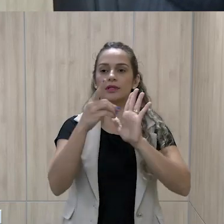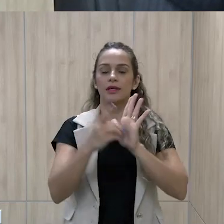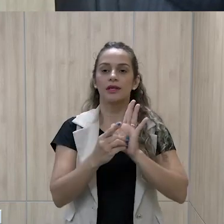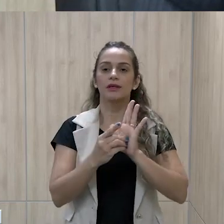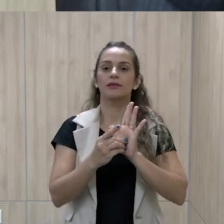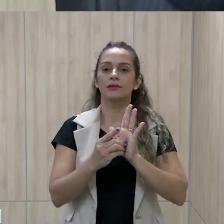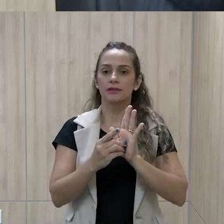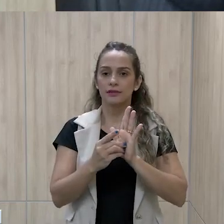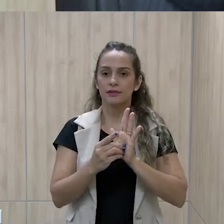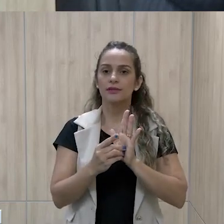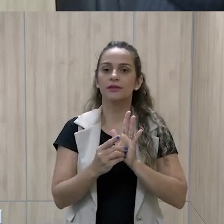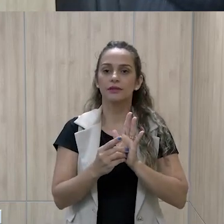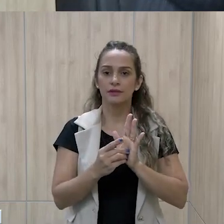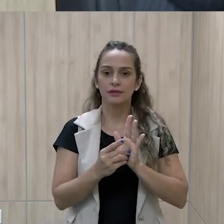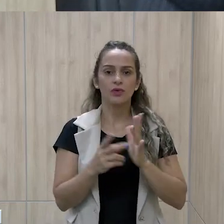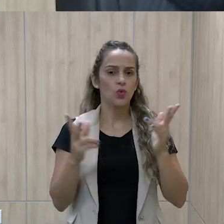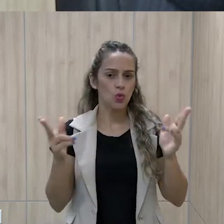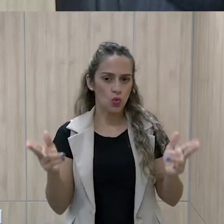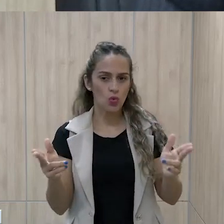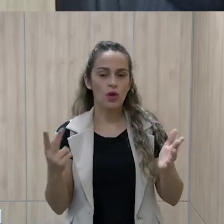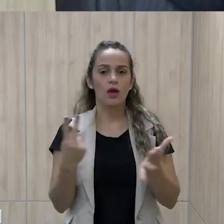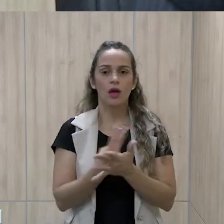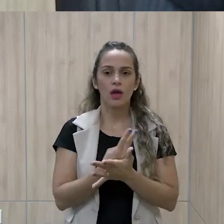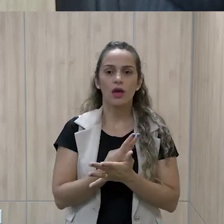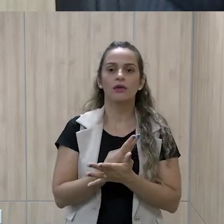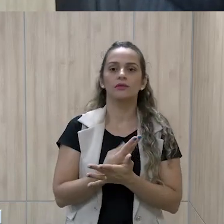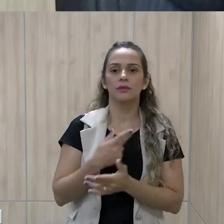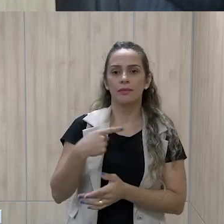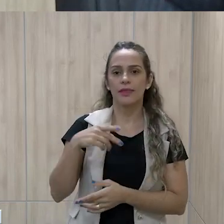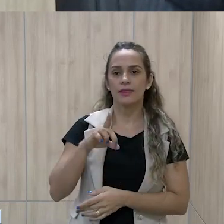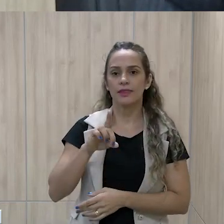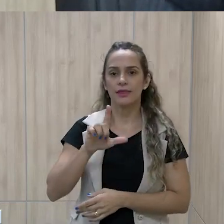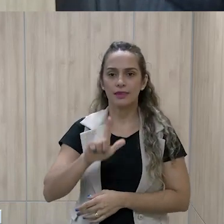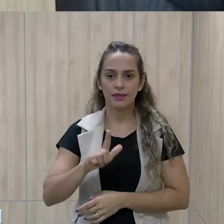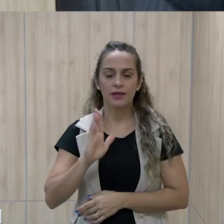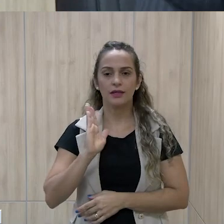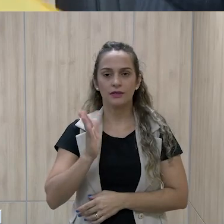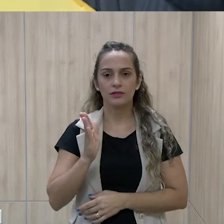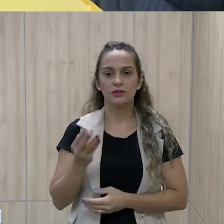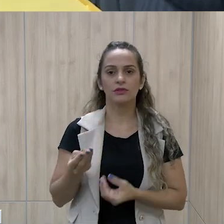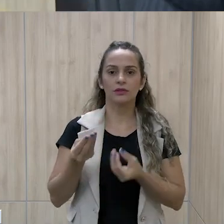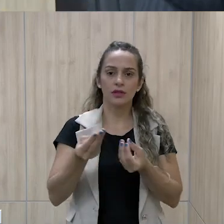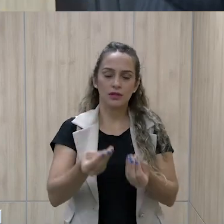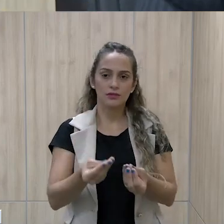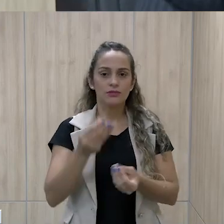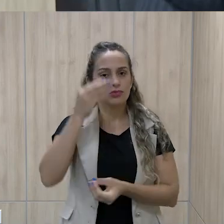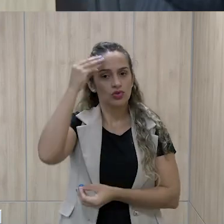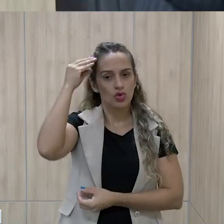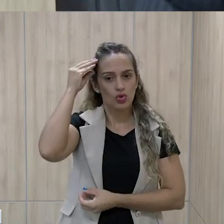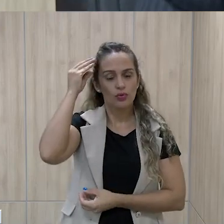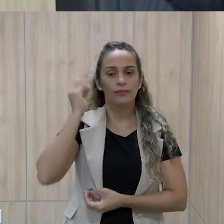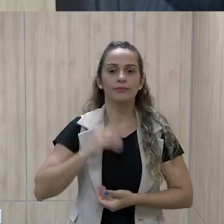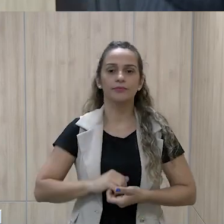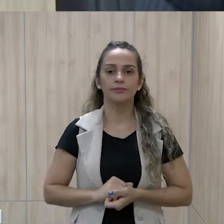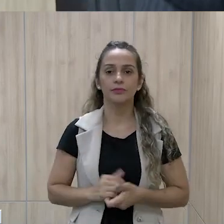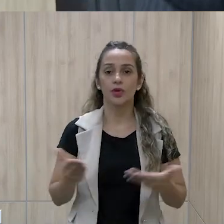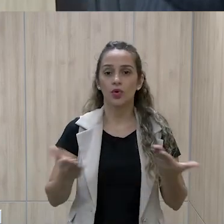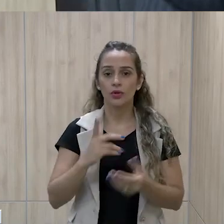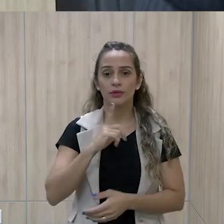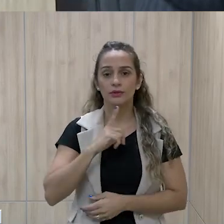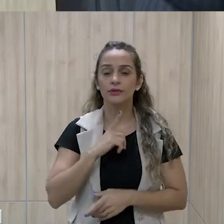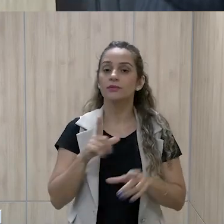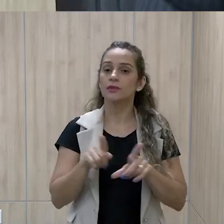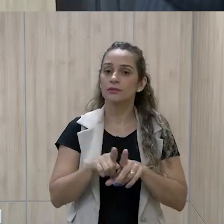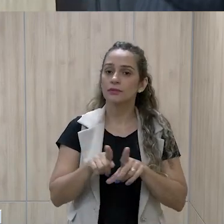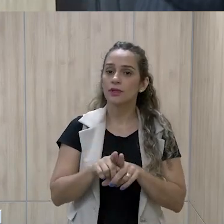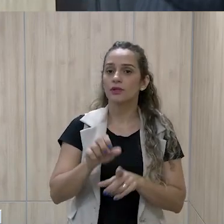projeto de decreto Legislativo na mesma toada do dos pdls oferecidos pelo Deputado Ciro